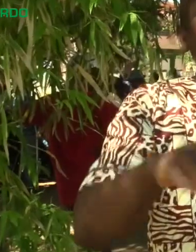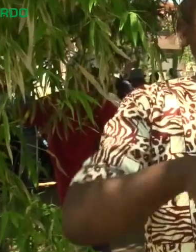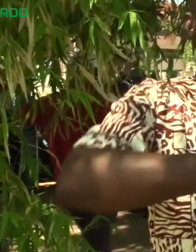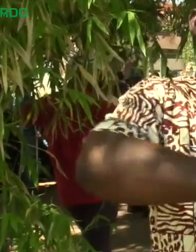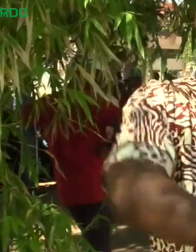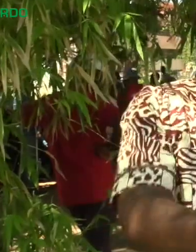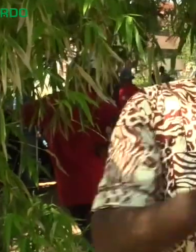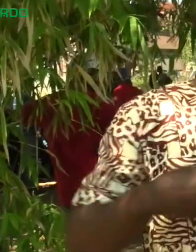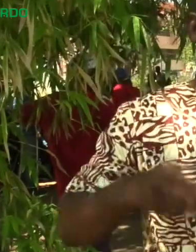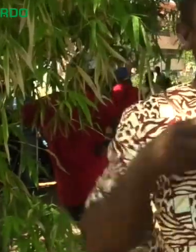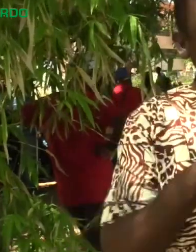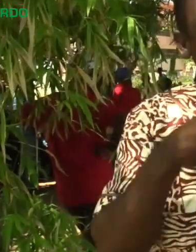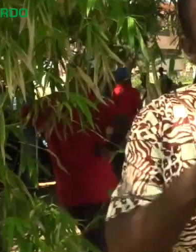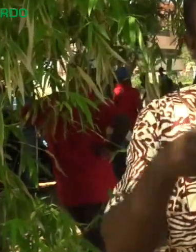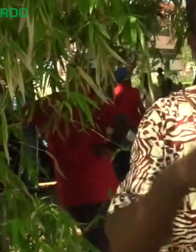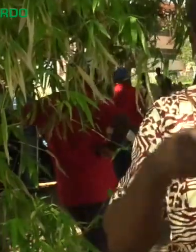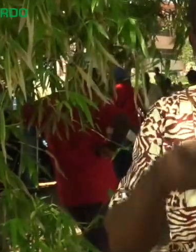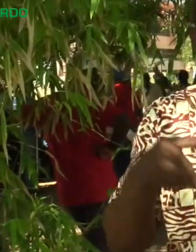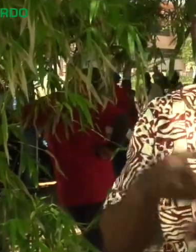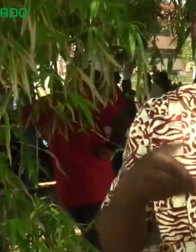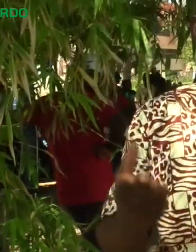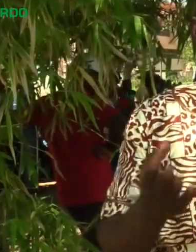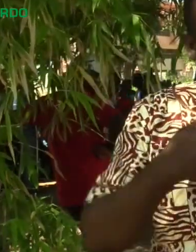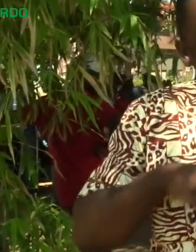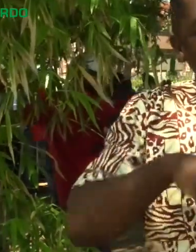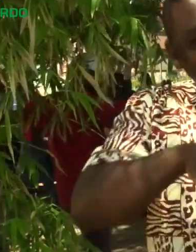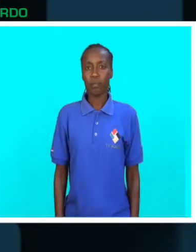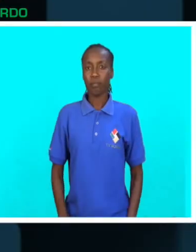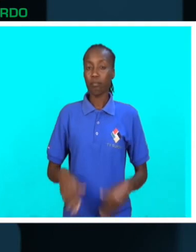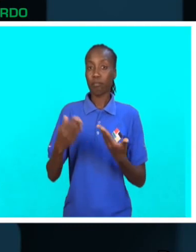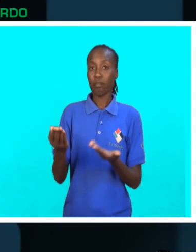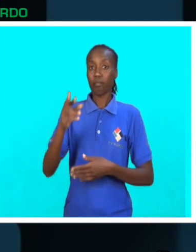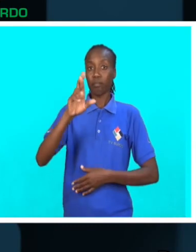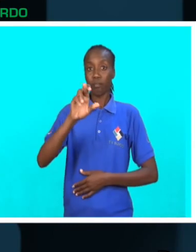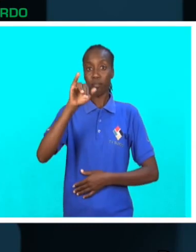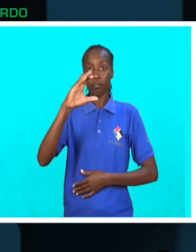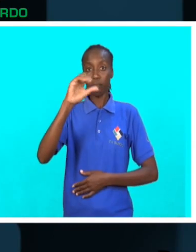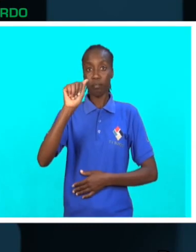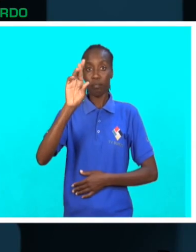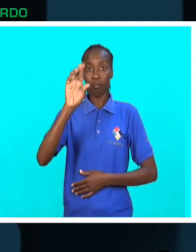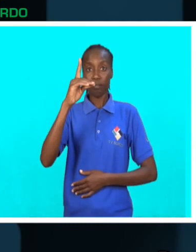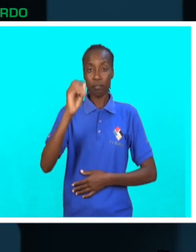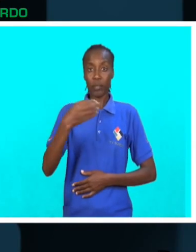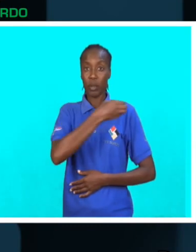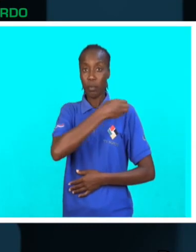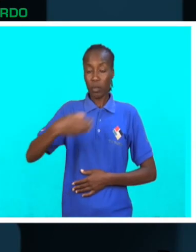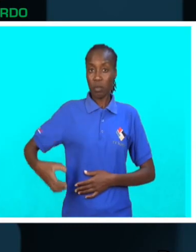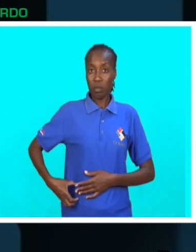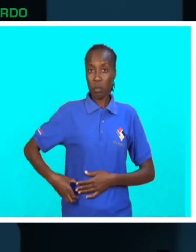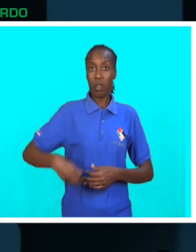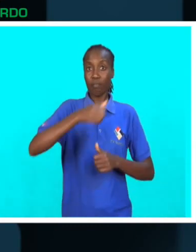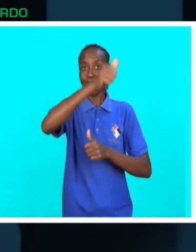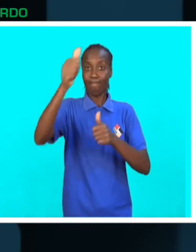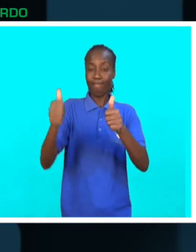o que está a passar. Mas até hoje continuamos com essas barreiras. Para Ricardo Morense, presidente executivo